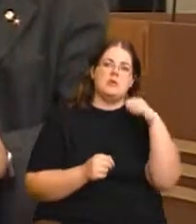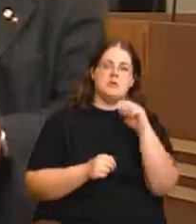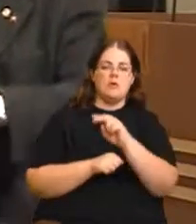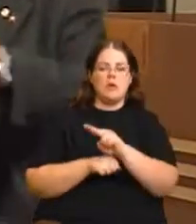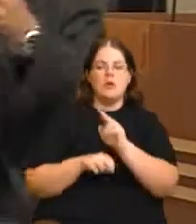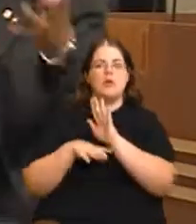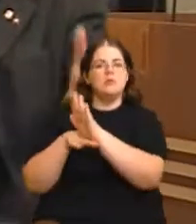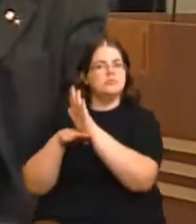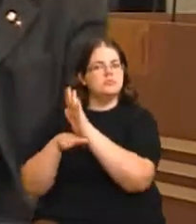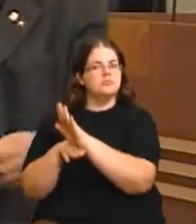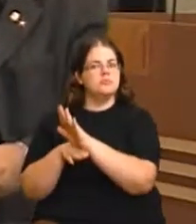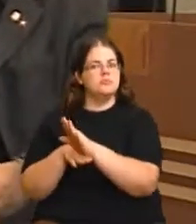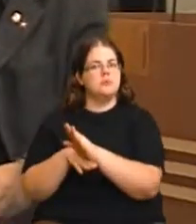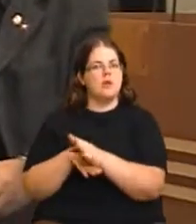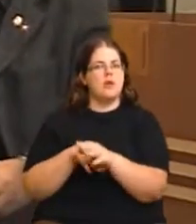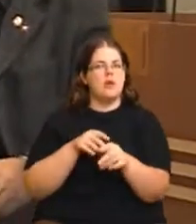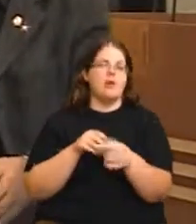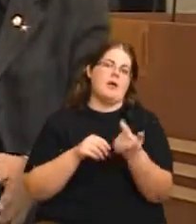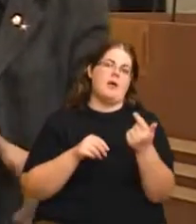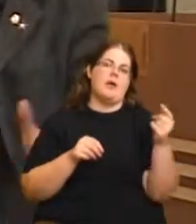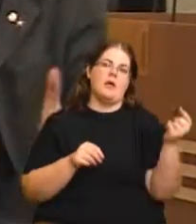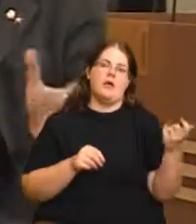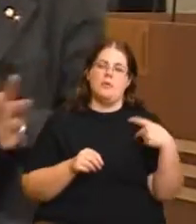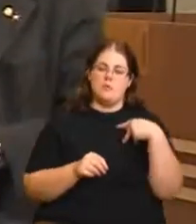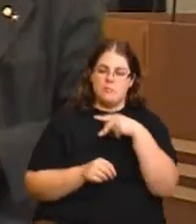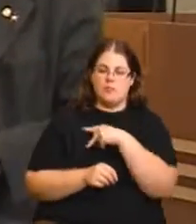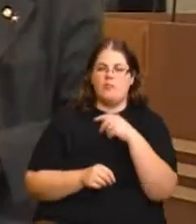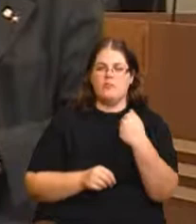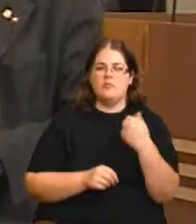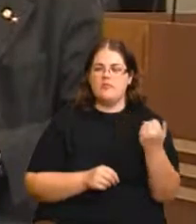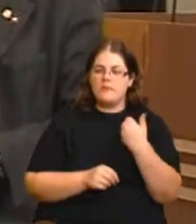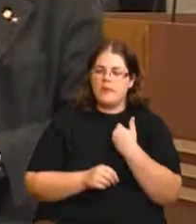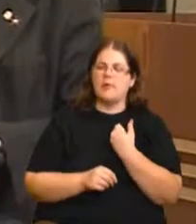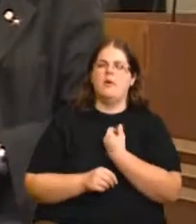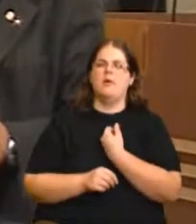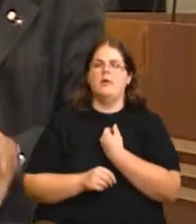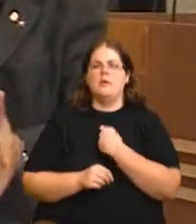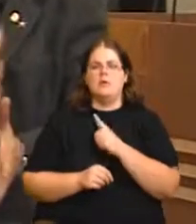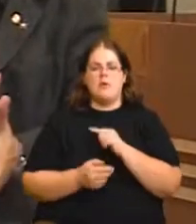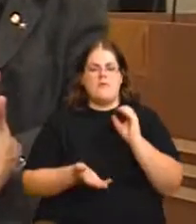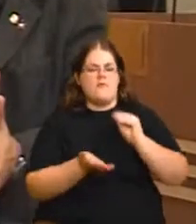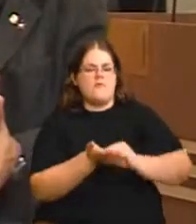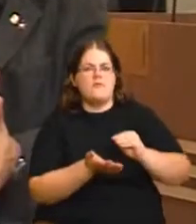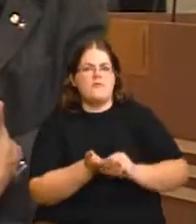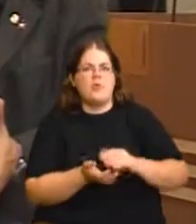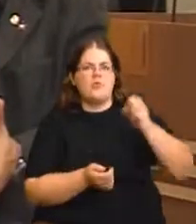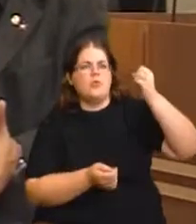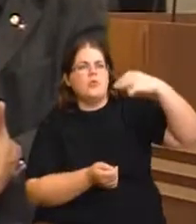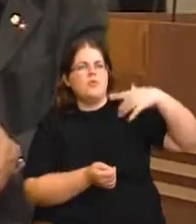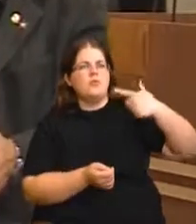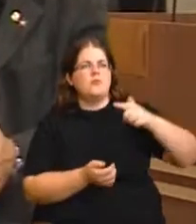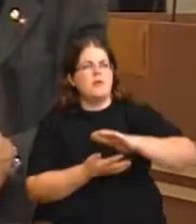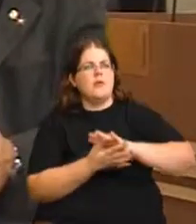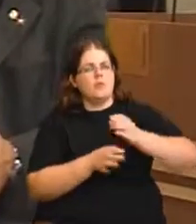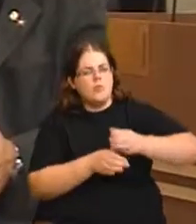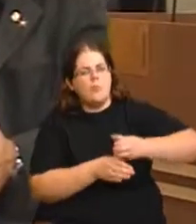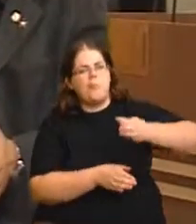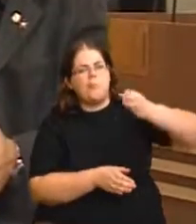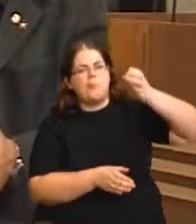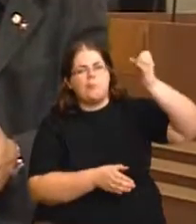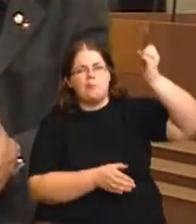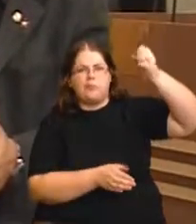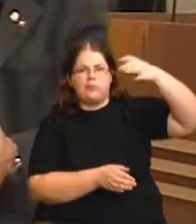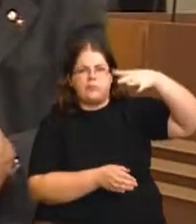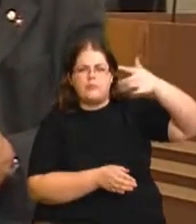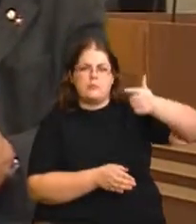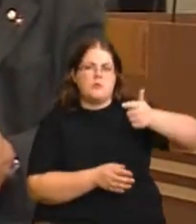população, denunciando, ajudando. Olha, aqui na frente da minha casa tem a falta de luz, mas quem coloca a luz é a prefeitura. Quem patrola as